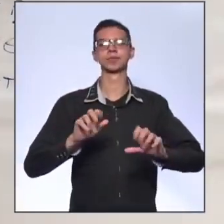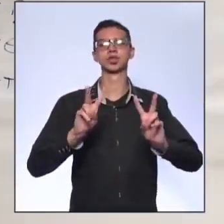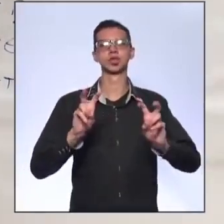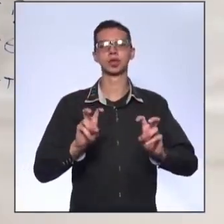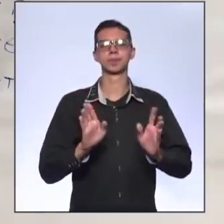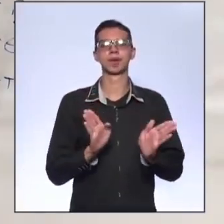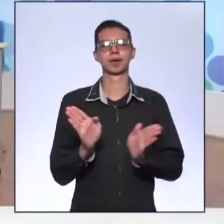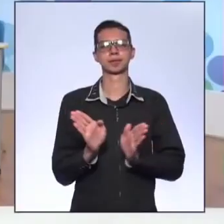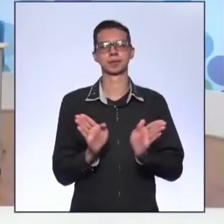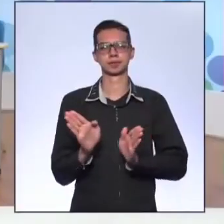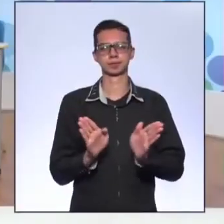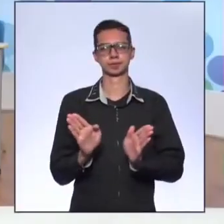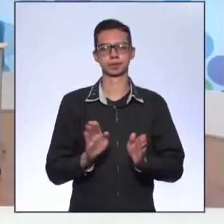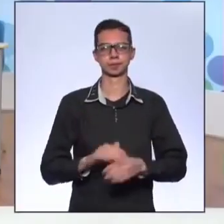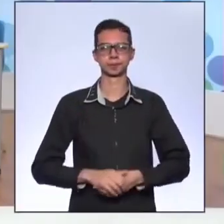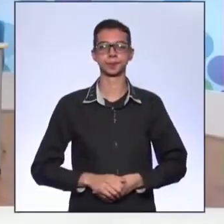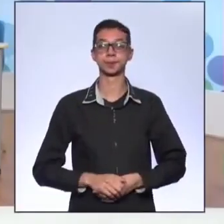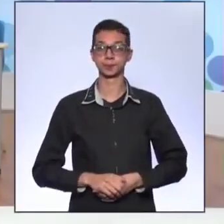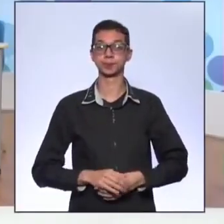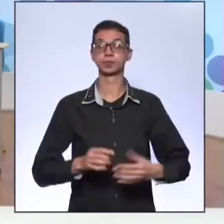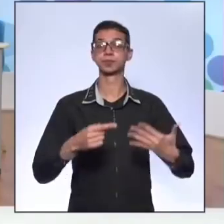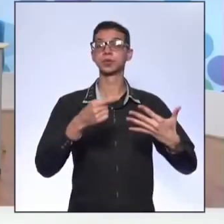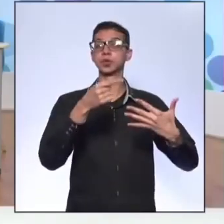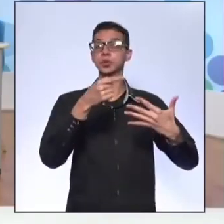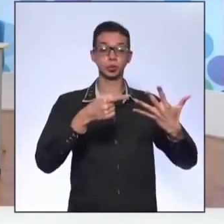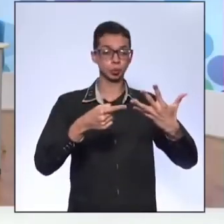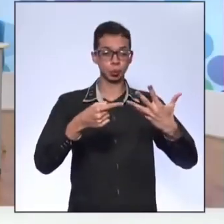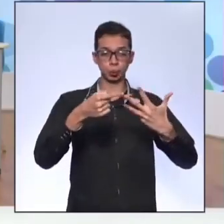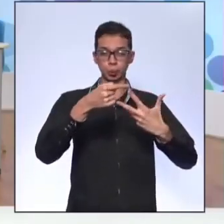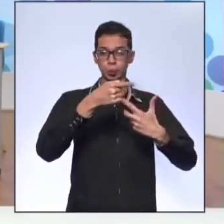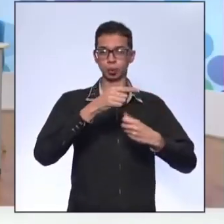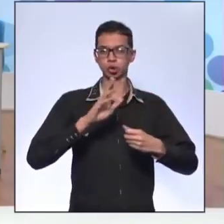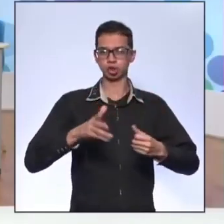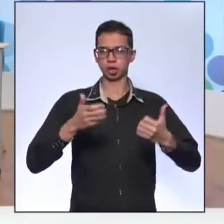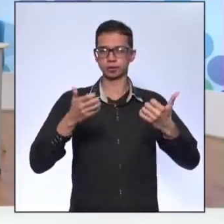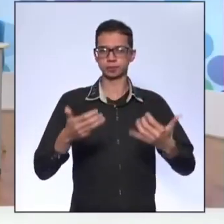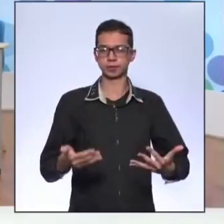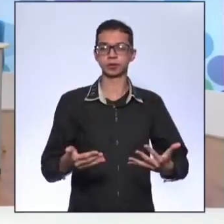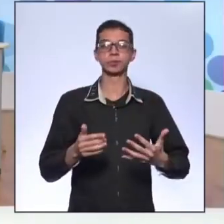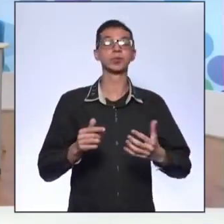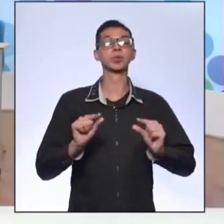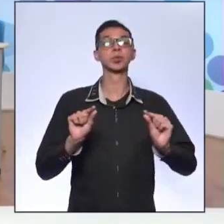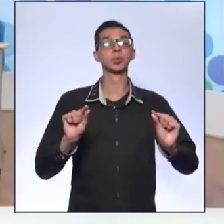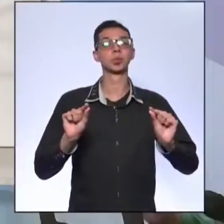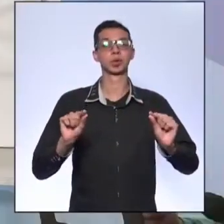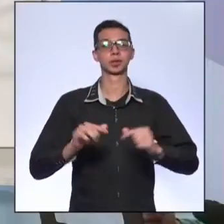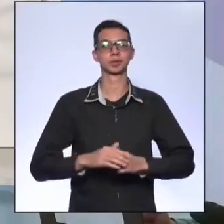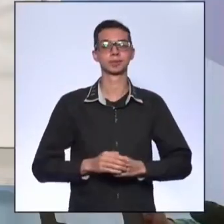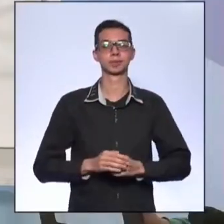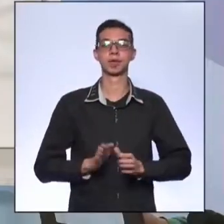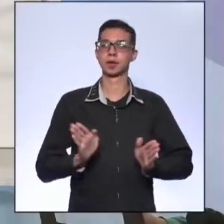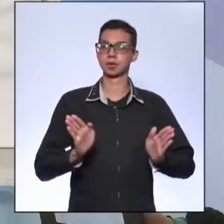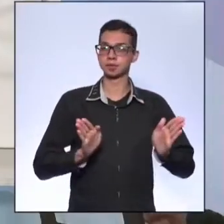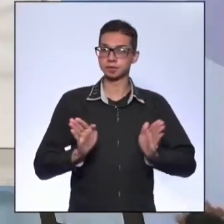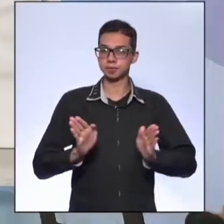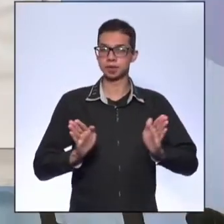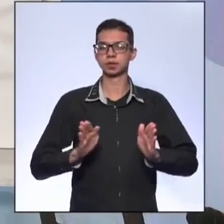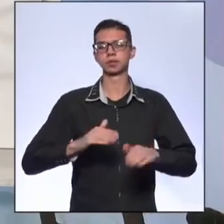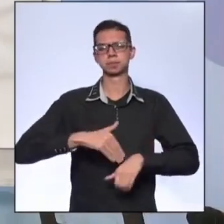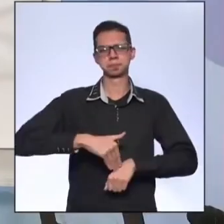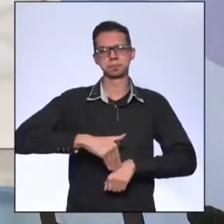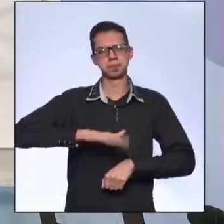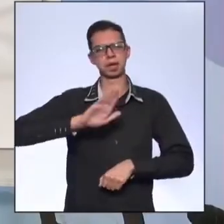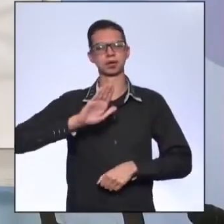Ou seja, todo esse processo aqui, ó, que a gente viu primeiro, tá? Ele propicia o quê? Uma acessibilidade maior. Ou seja,